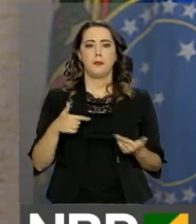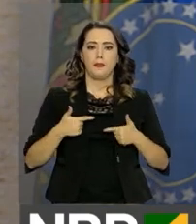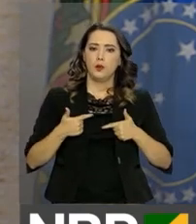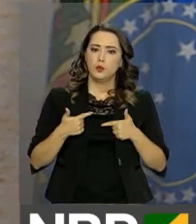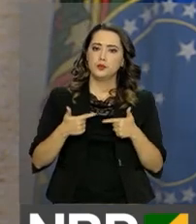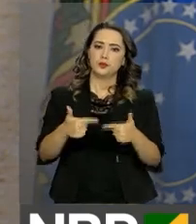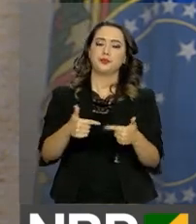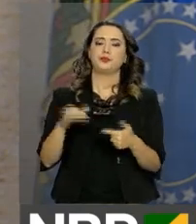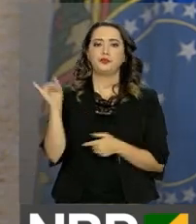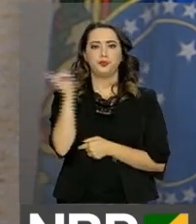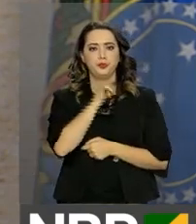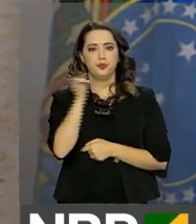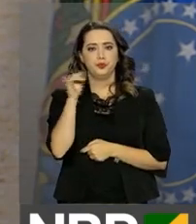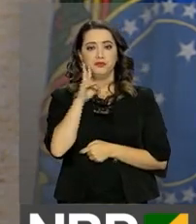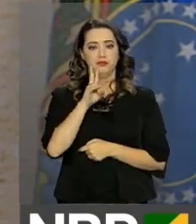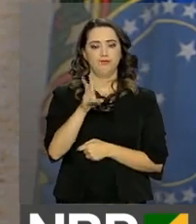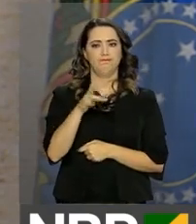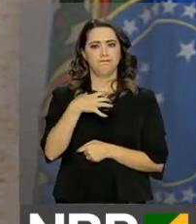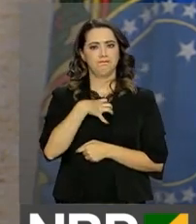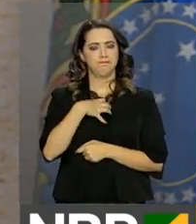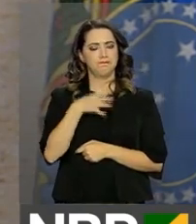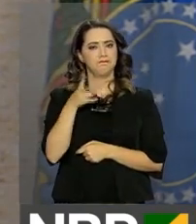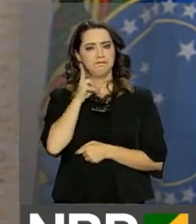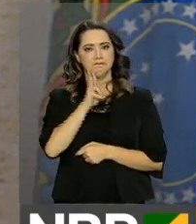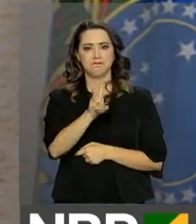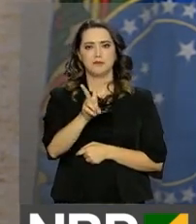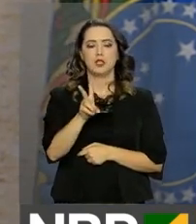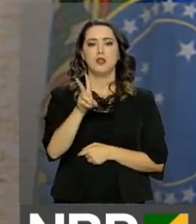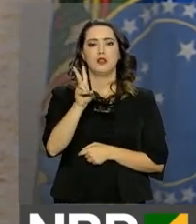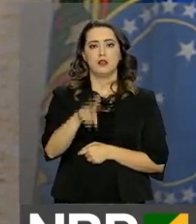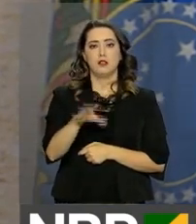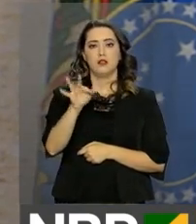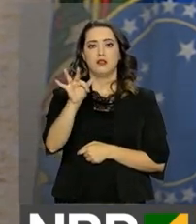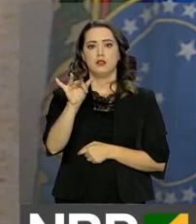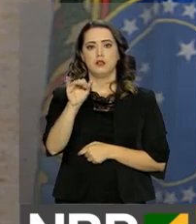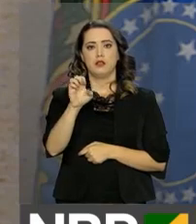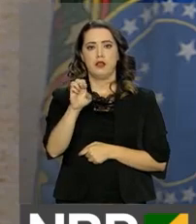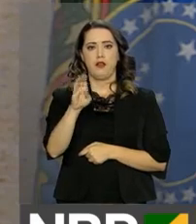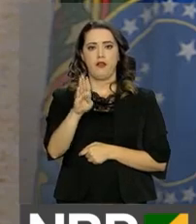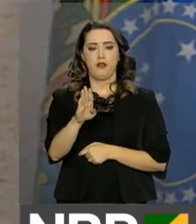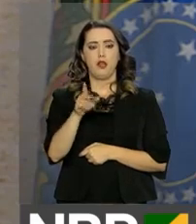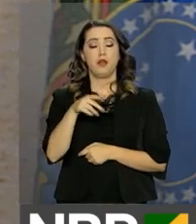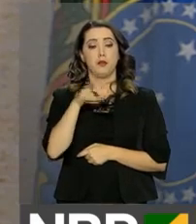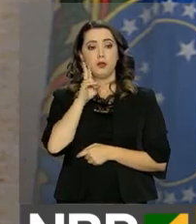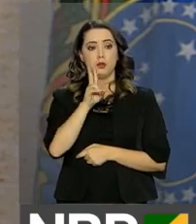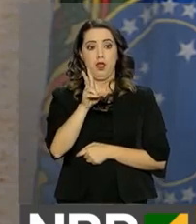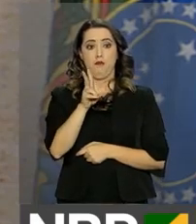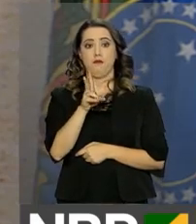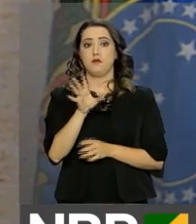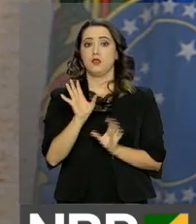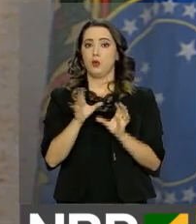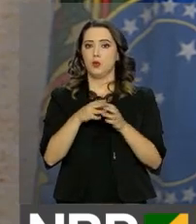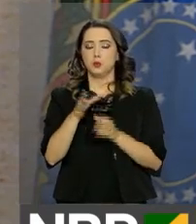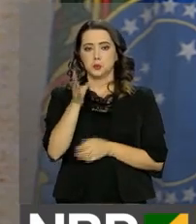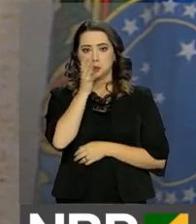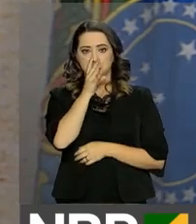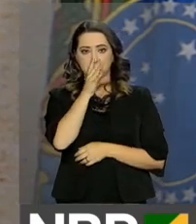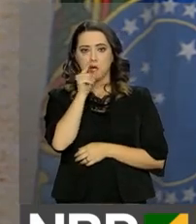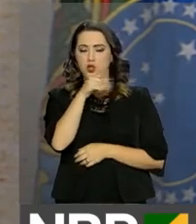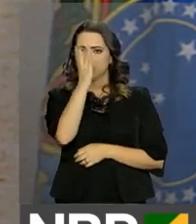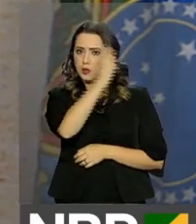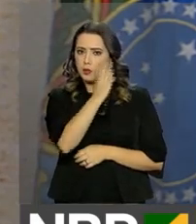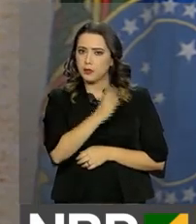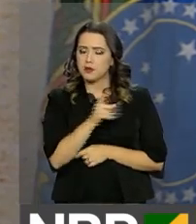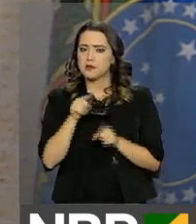lutar na Itália. E é tocante ver como a FEB também é lembrada com admiração na Itália, país que